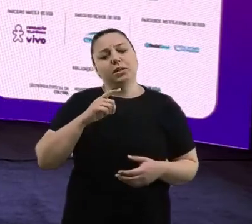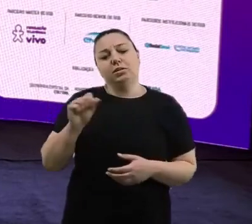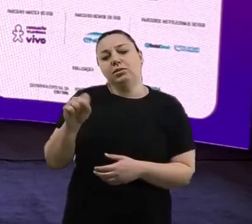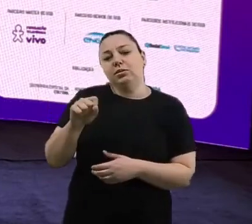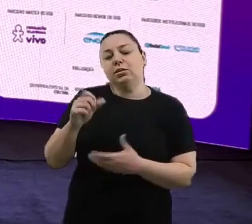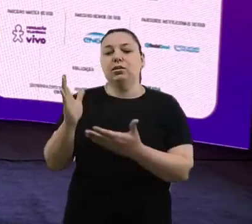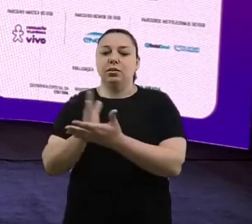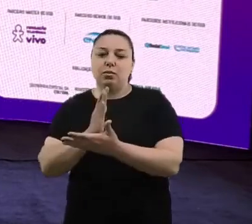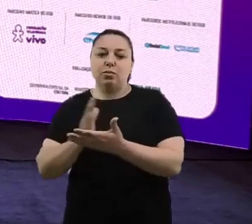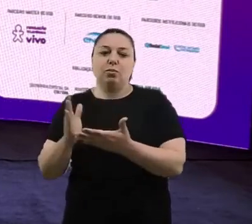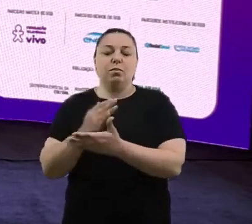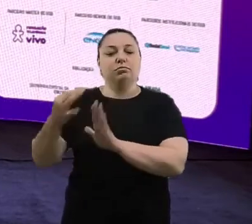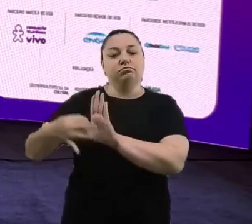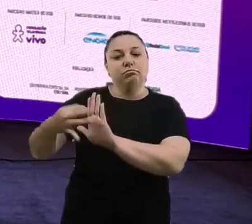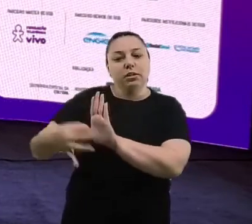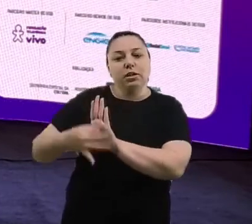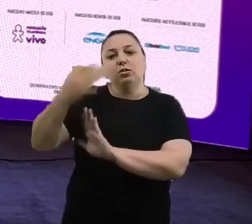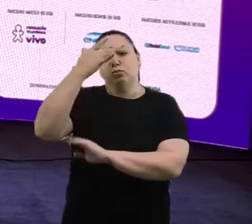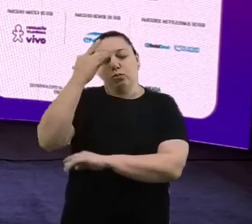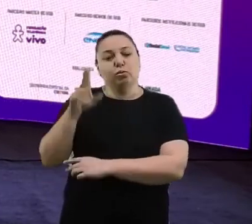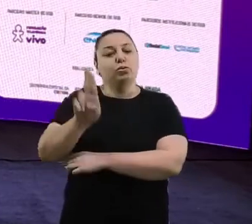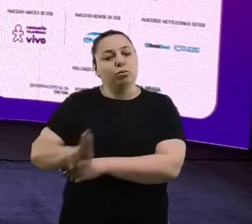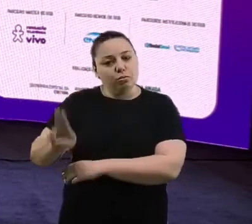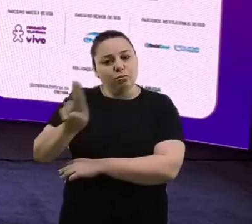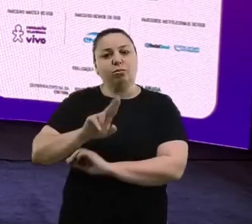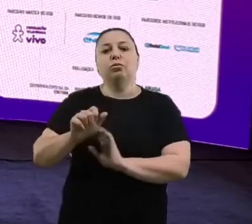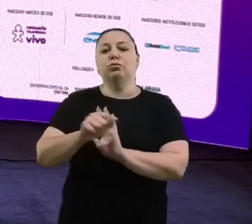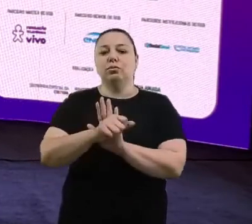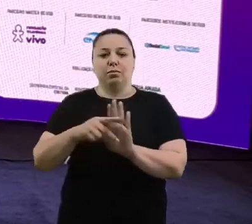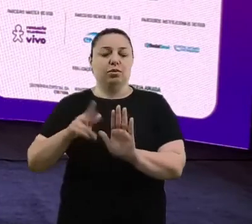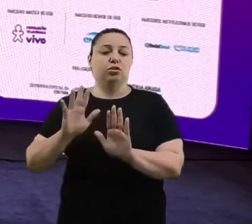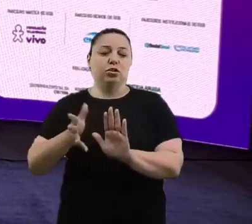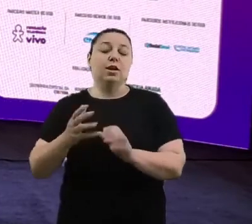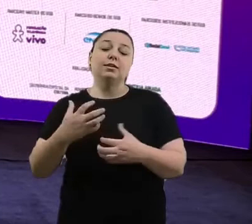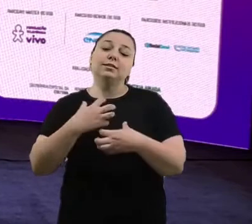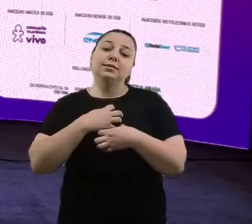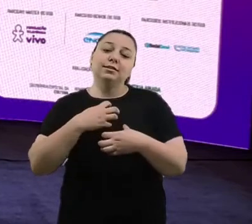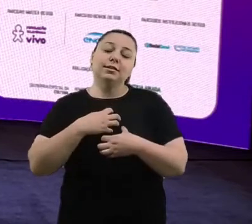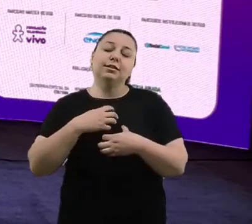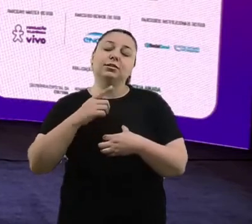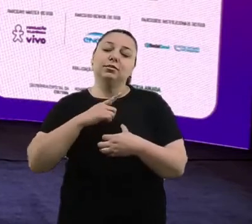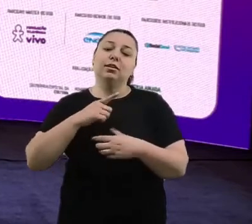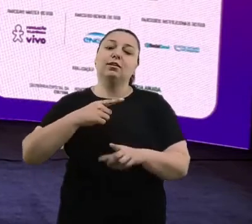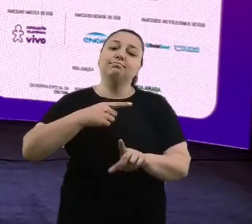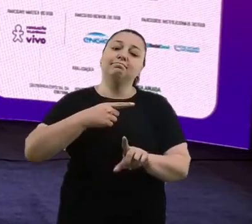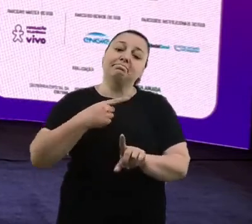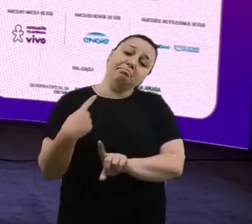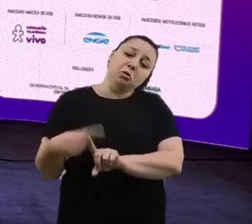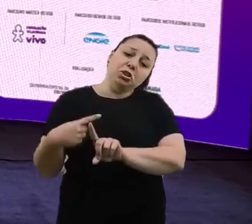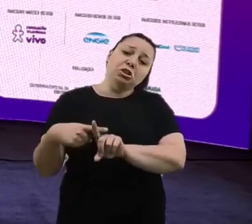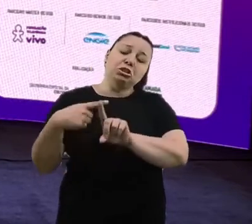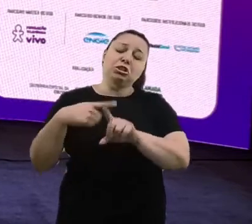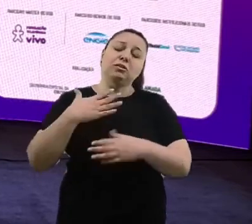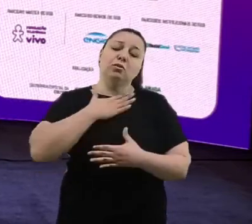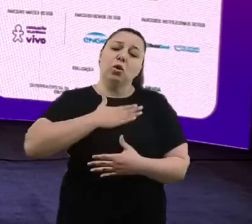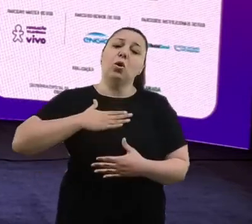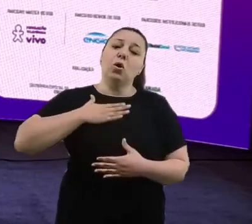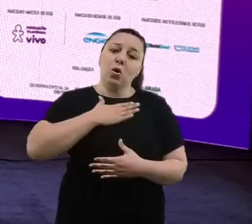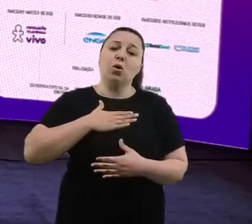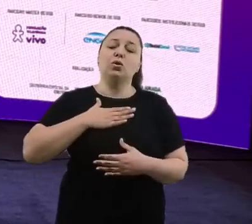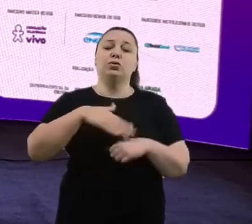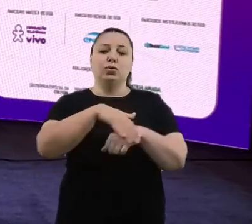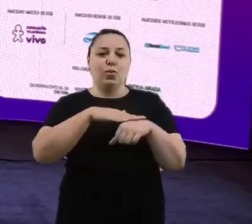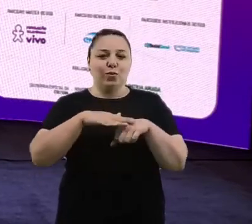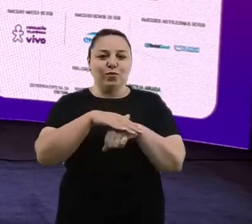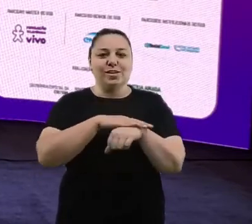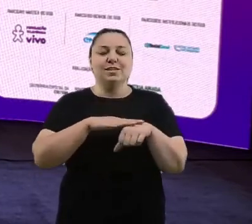mostram essa vantagem ou que se sentem mais à vontade até em conversar com um programa de computador,